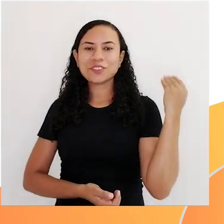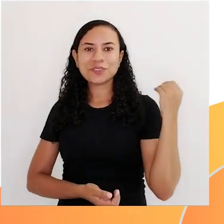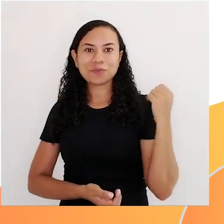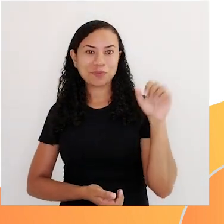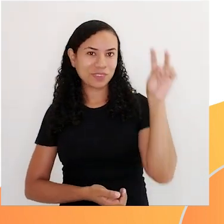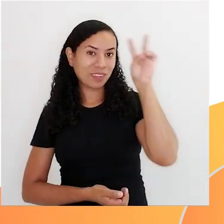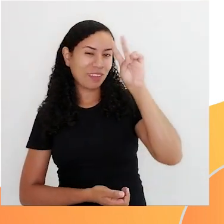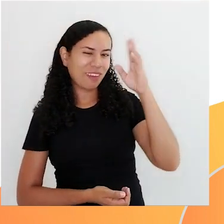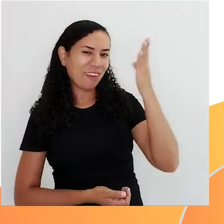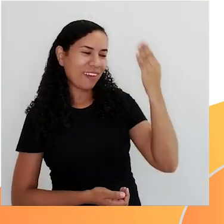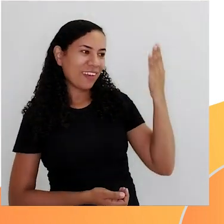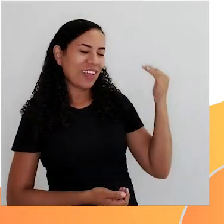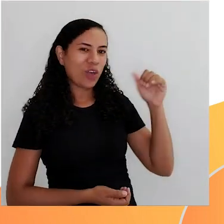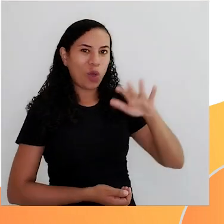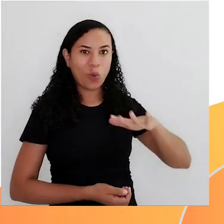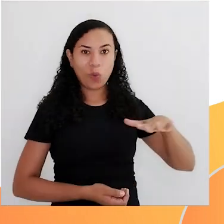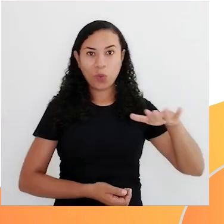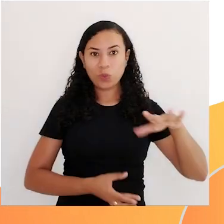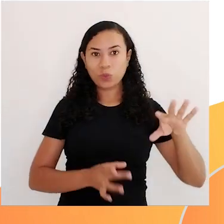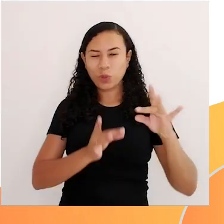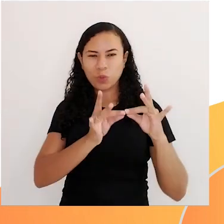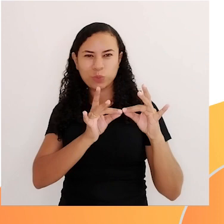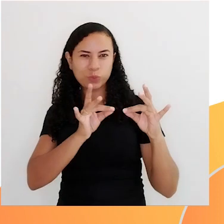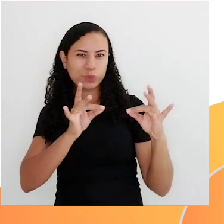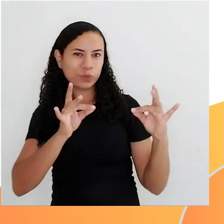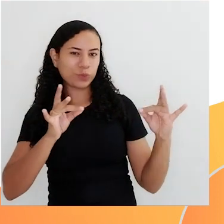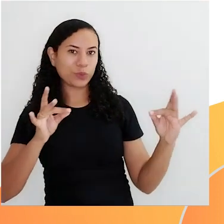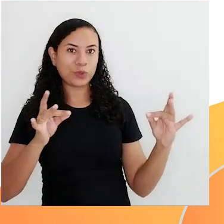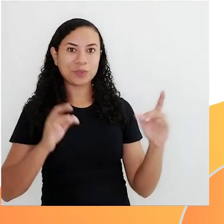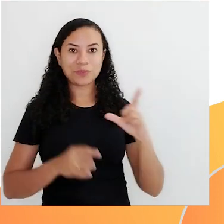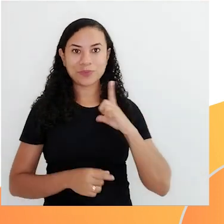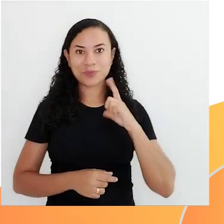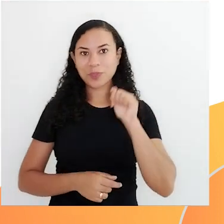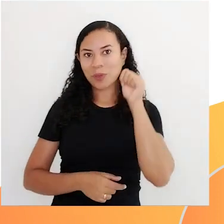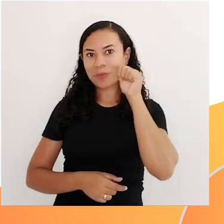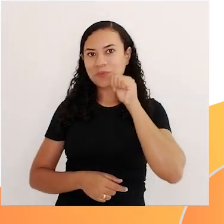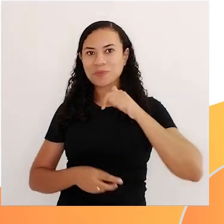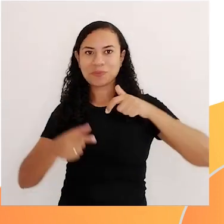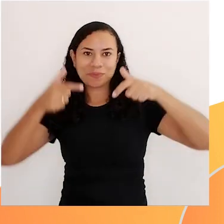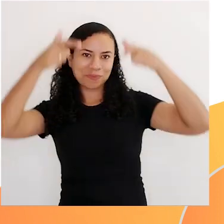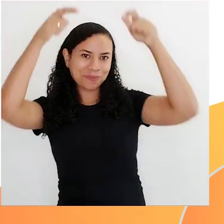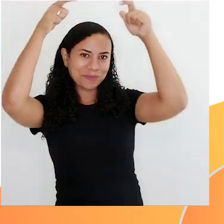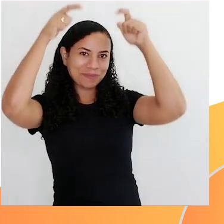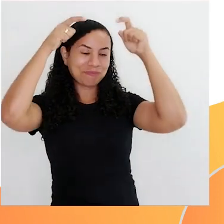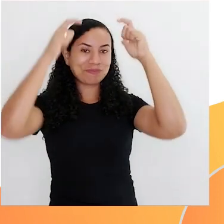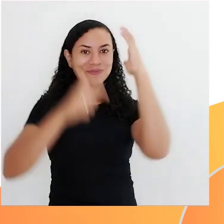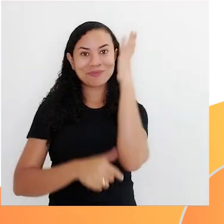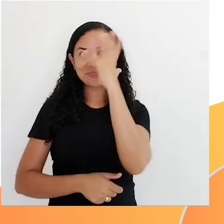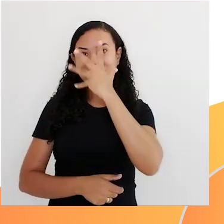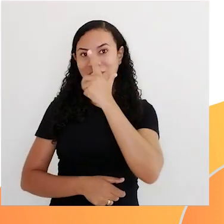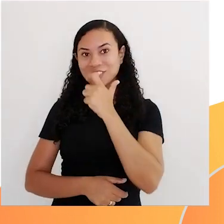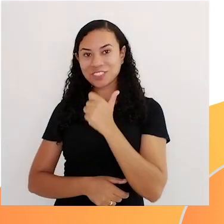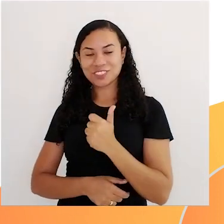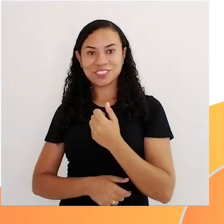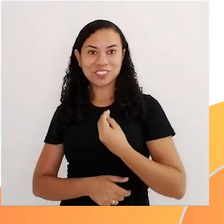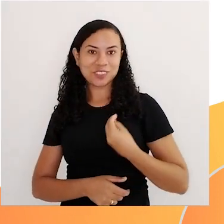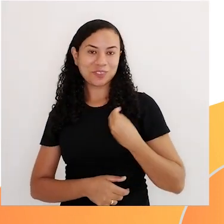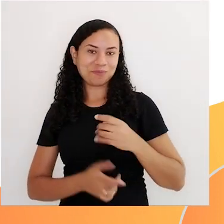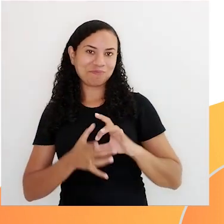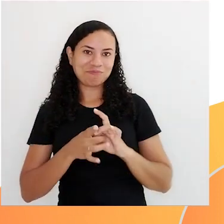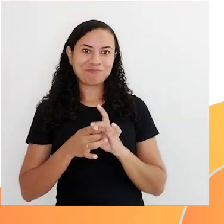vez, numa terra muito distante, uma princesa linda, independente e cheia